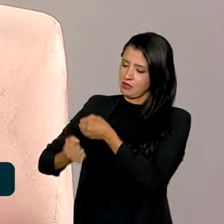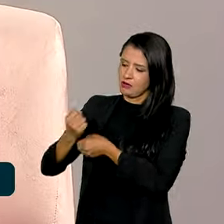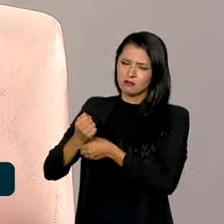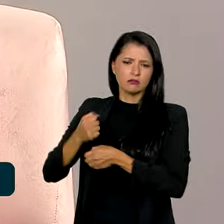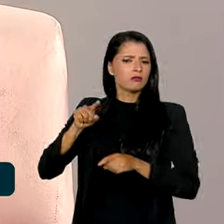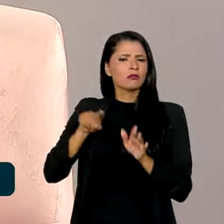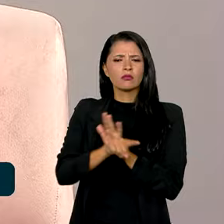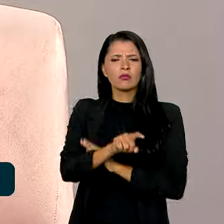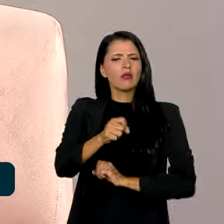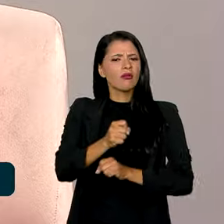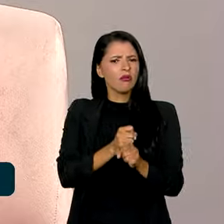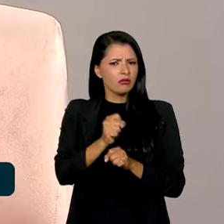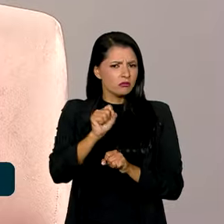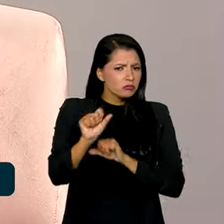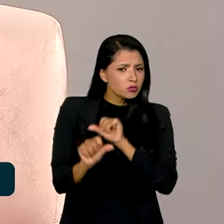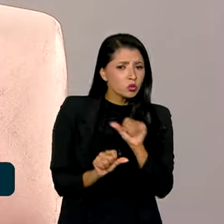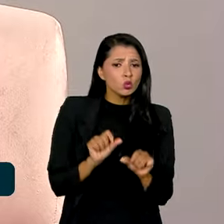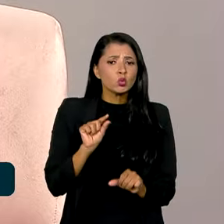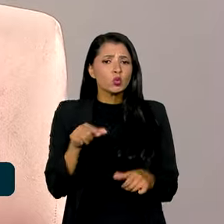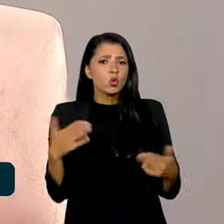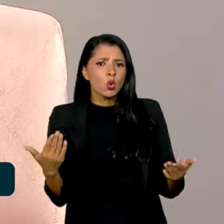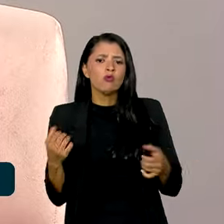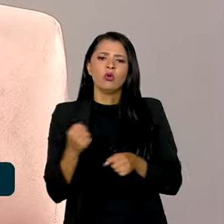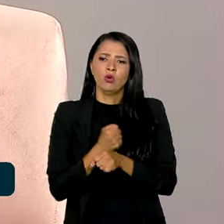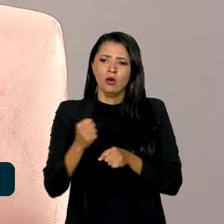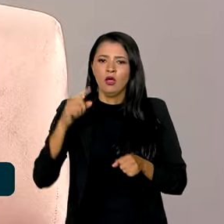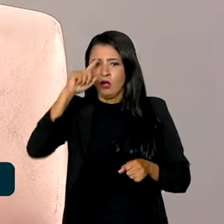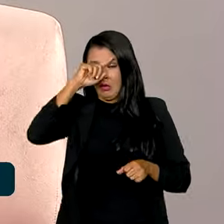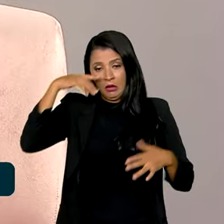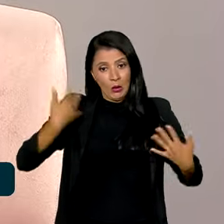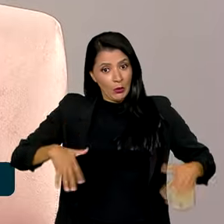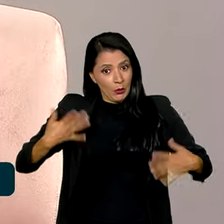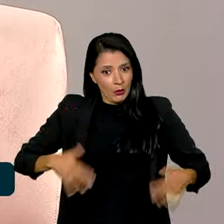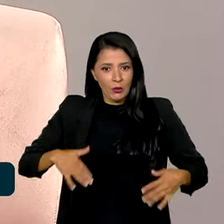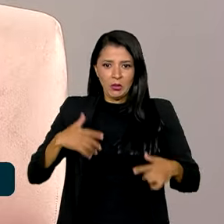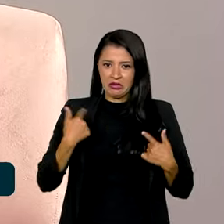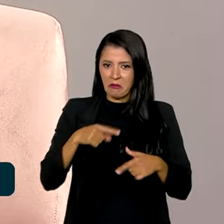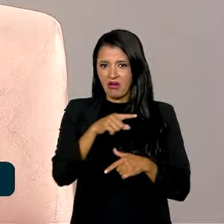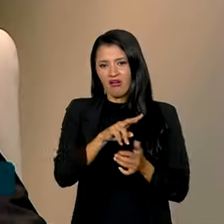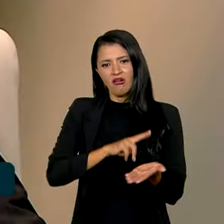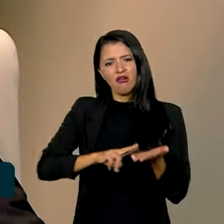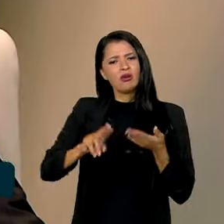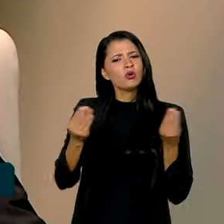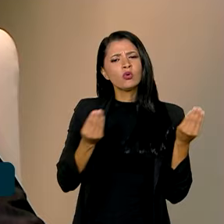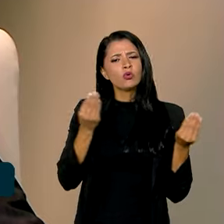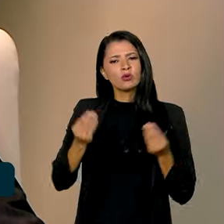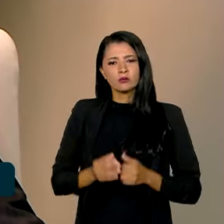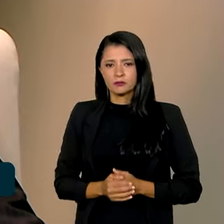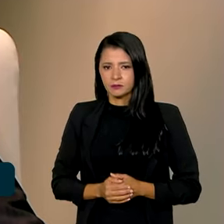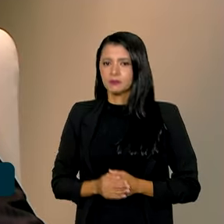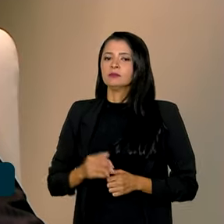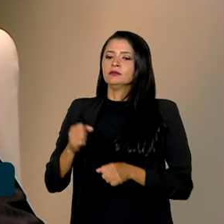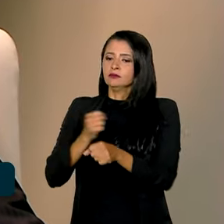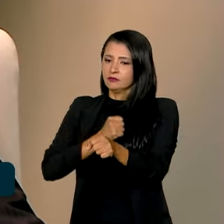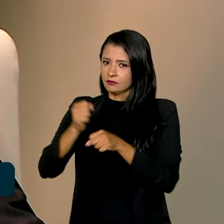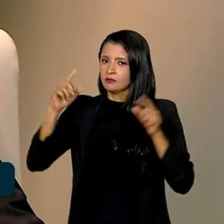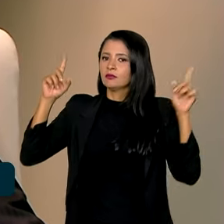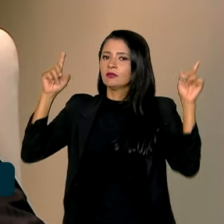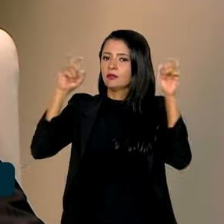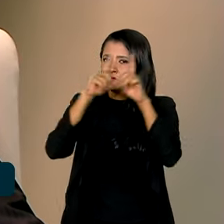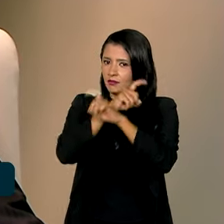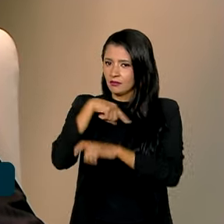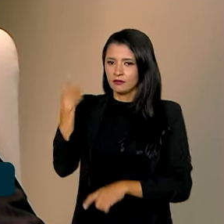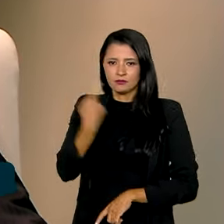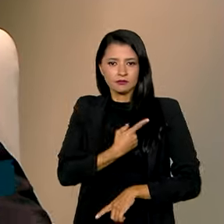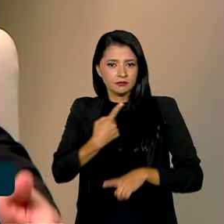Teve alguma mudança? Foi um ano intenso também aí de trabalho para os Correios? Olha, é um ano muito difícil